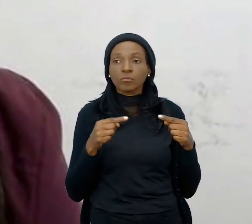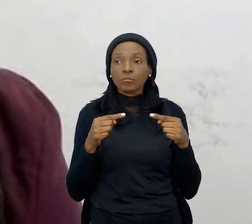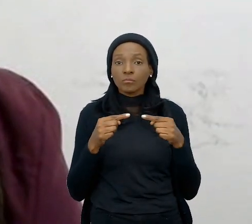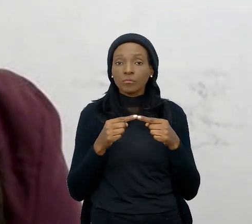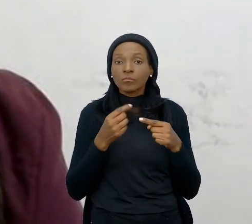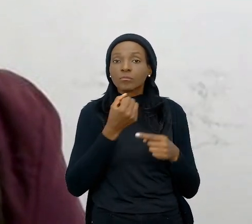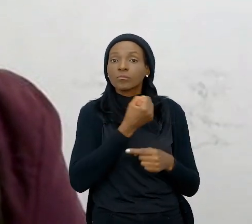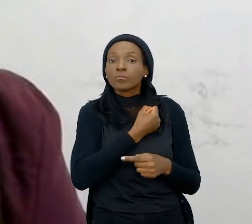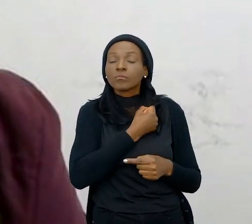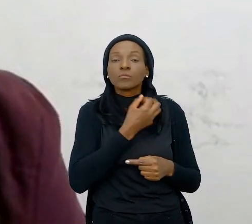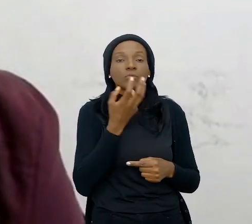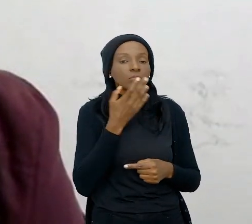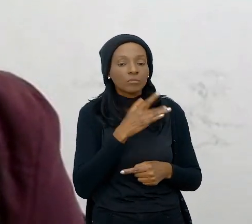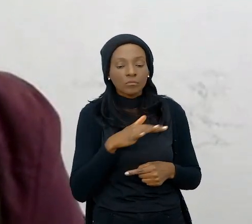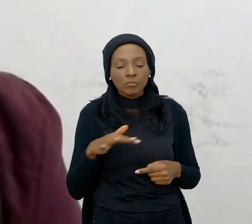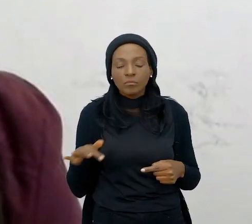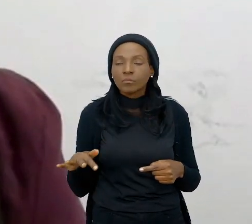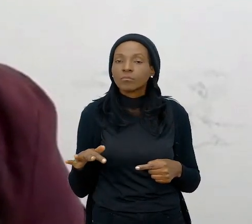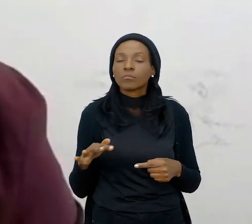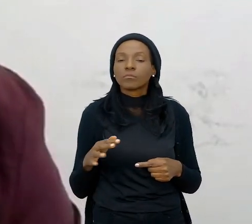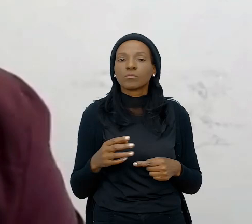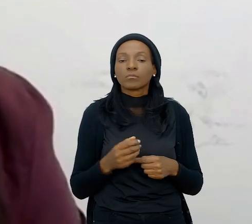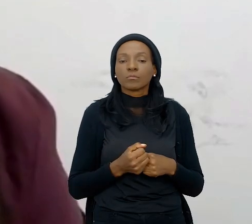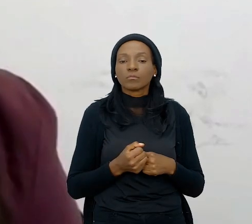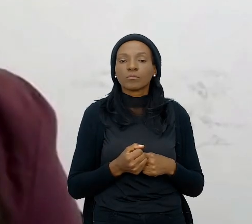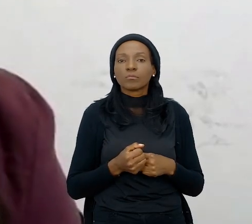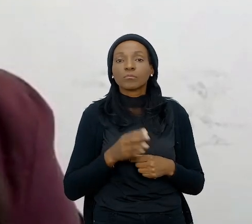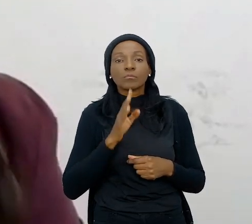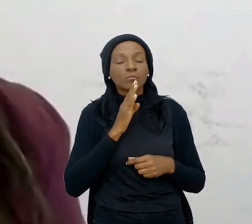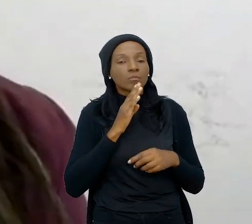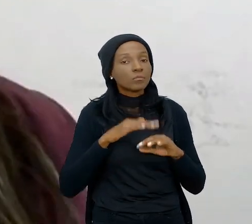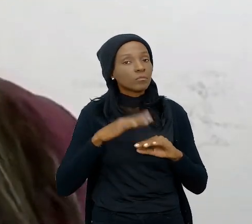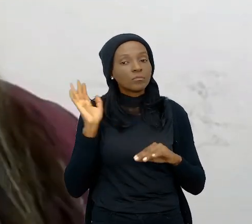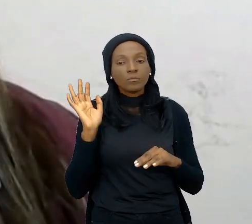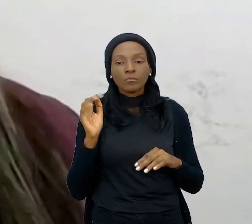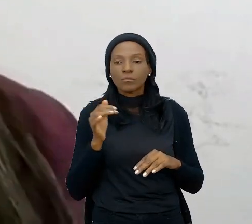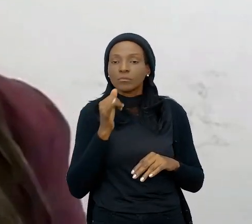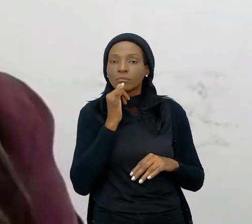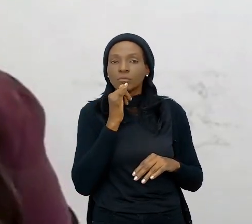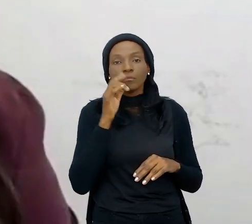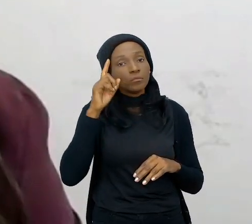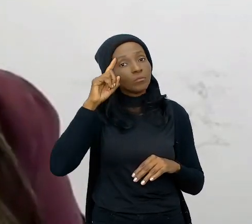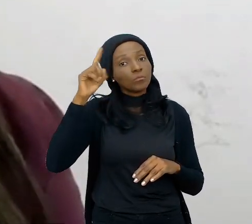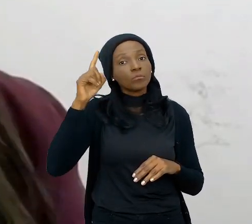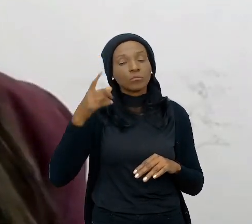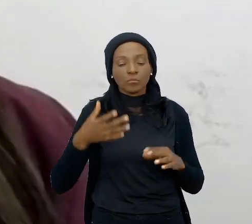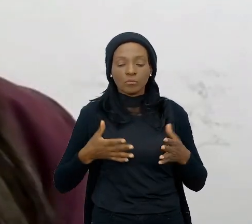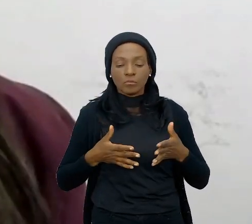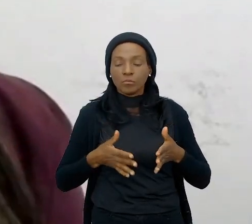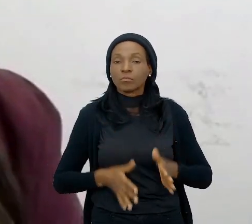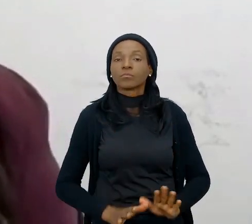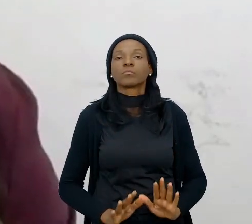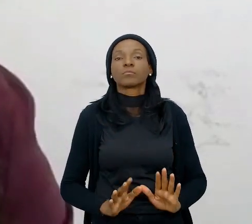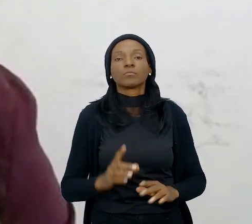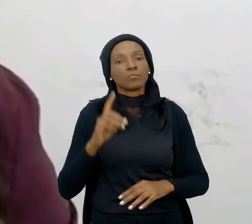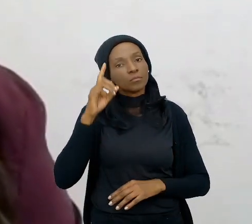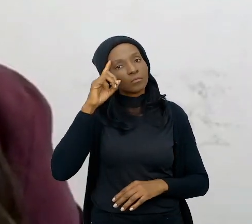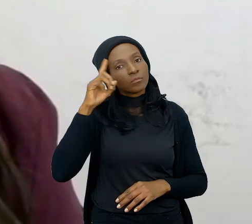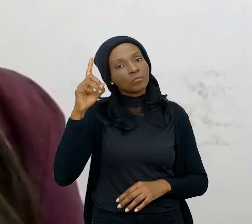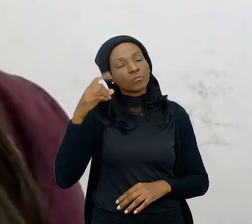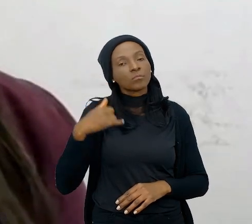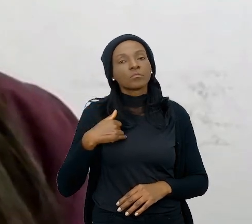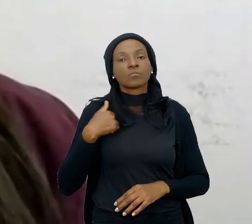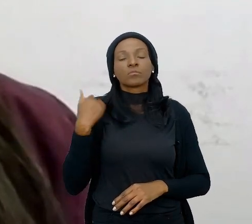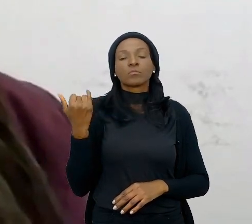números que as crianças têm mais aproximação ali. Então, a data de aniversário, a data de